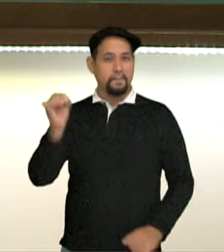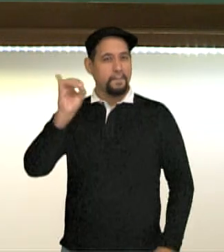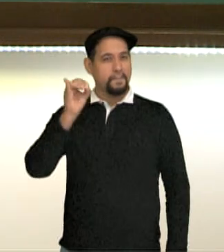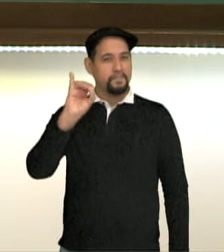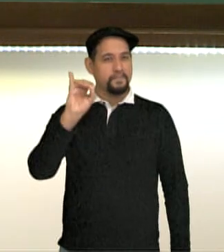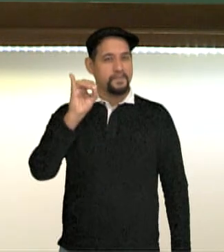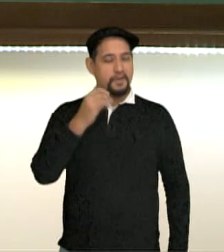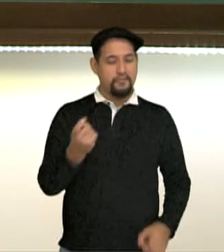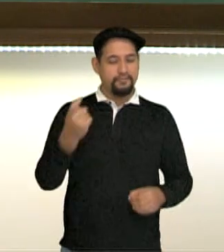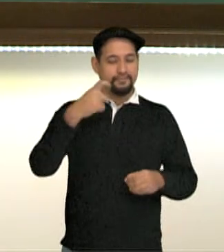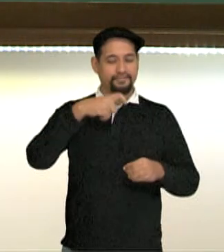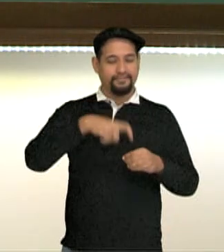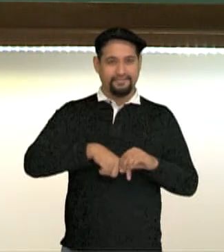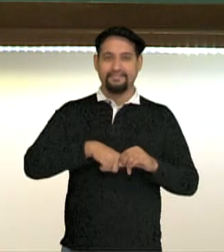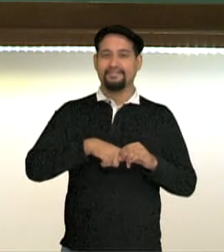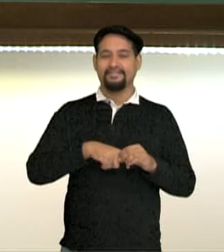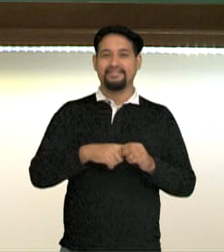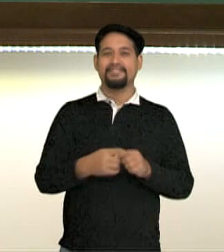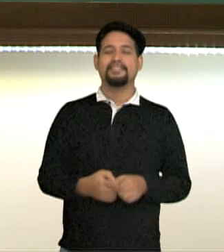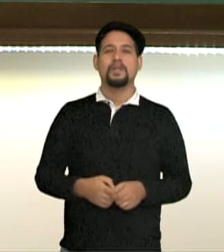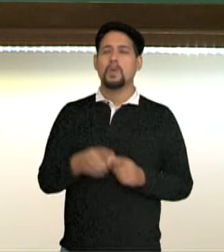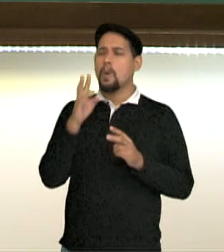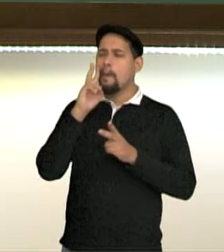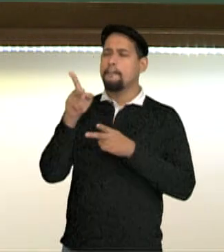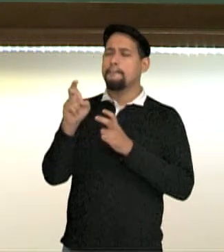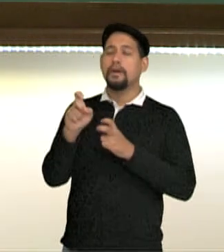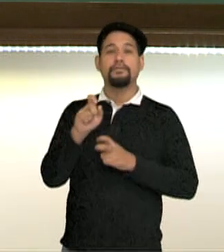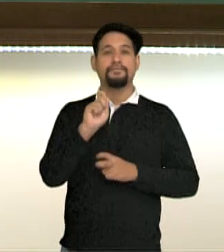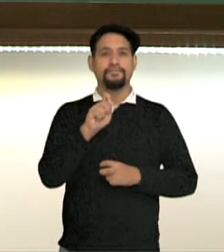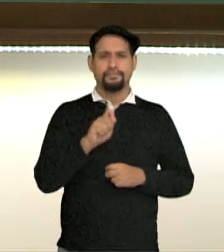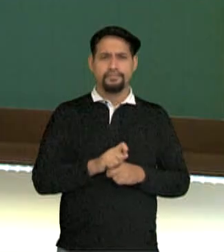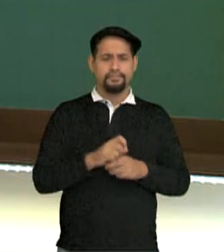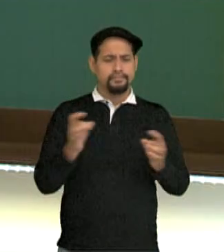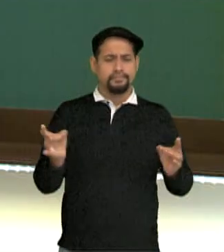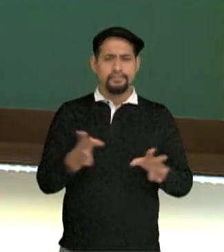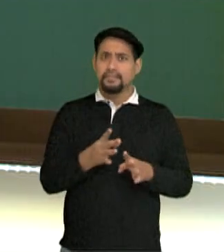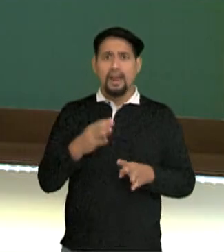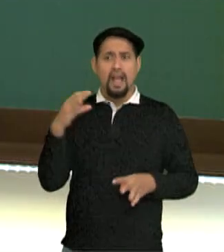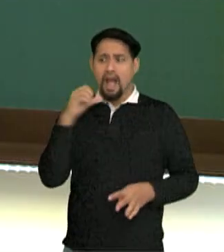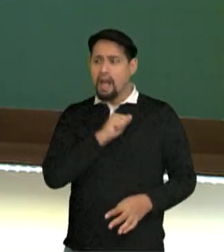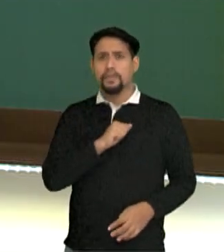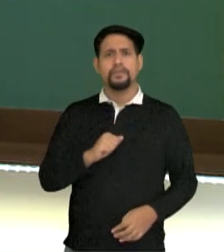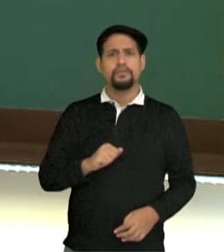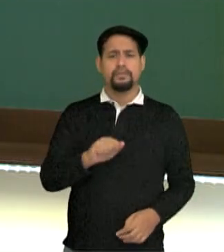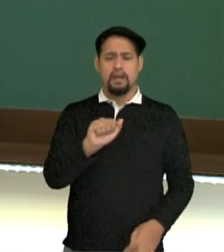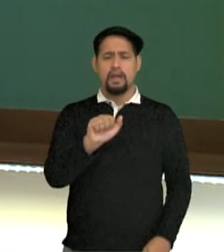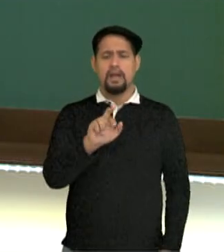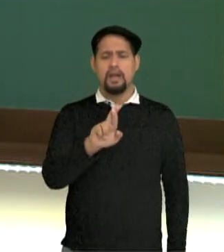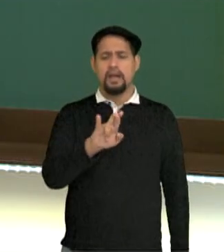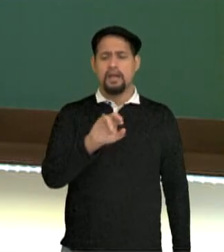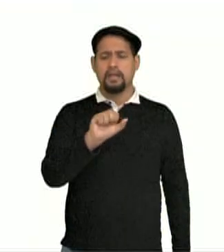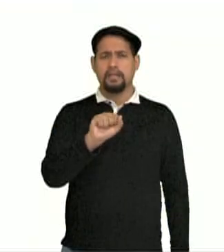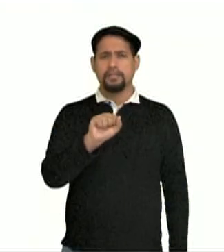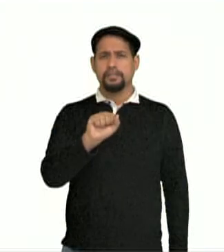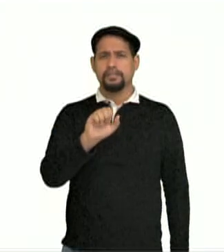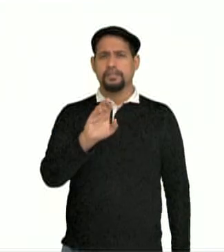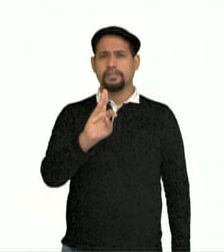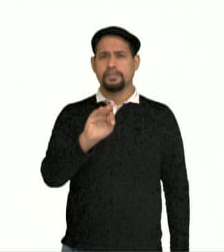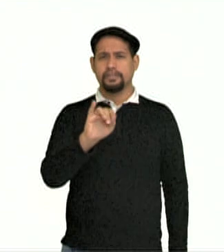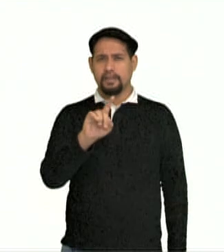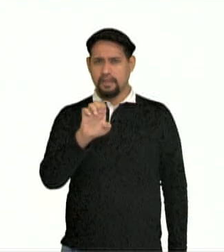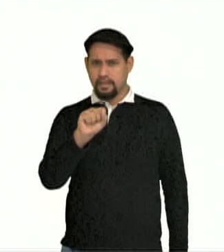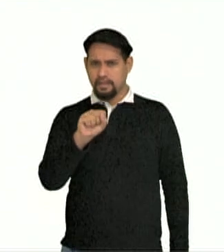Olá, voltei a conferir contigo. Observe uma coisa, acabe com isso, Aristides. Aristides, tá após a vírgula.